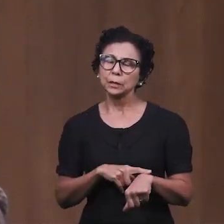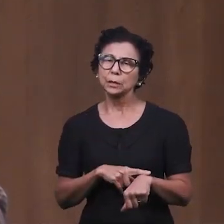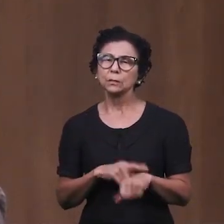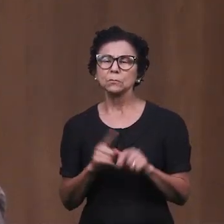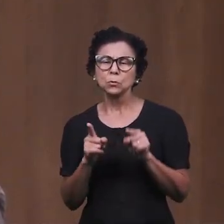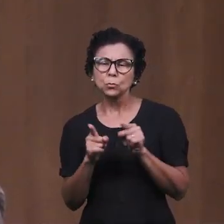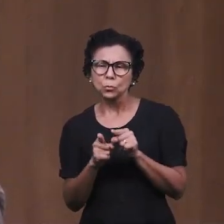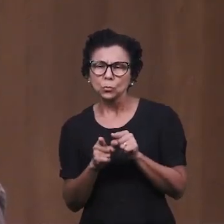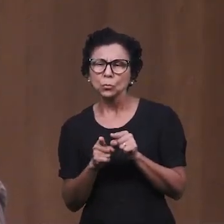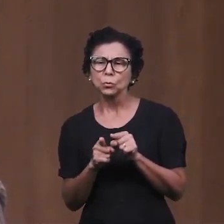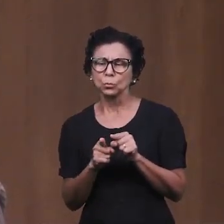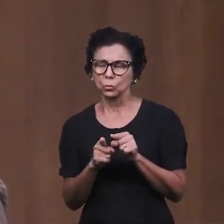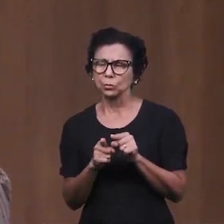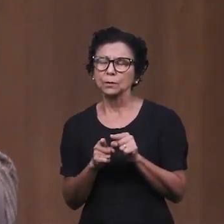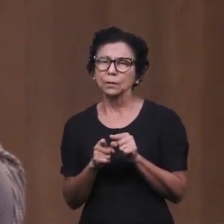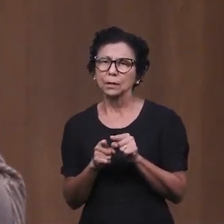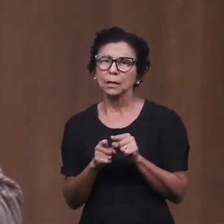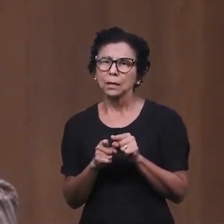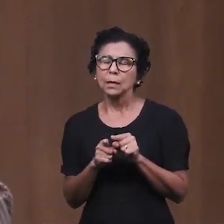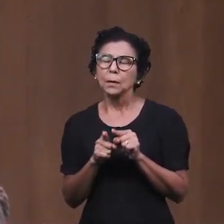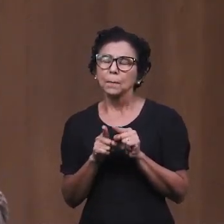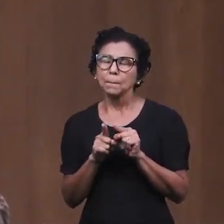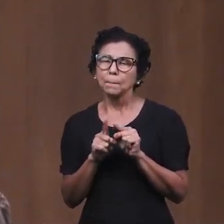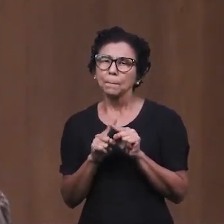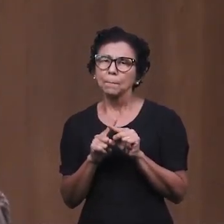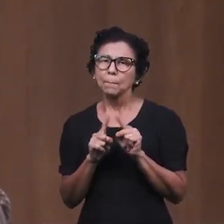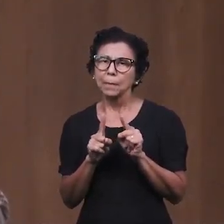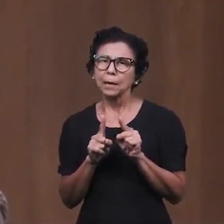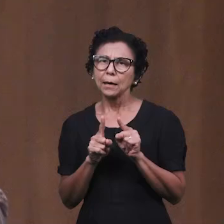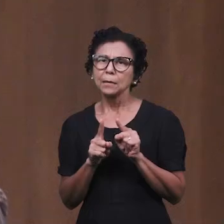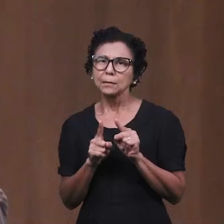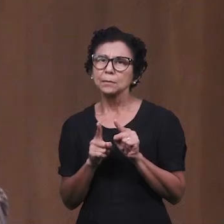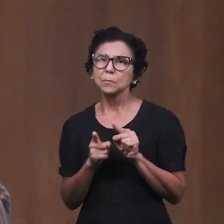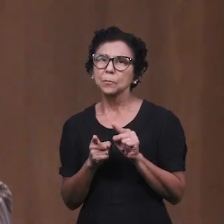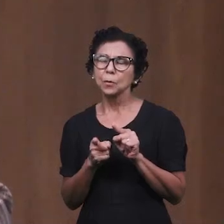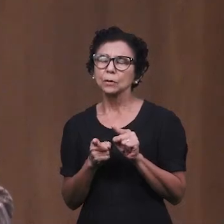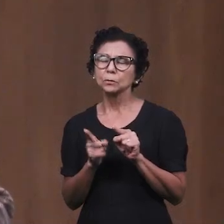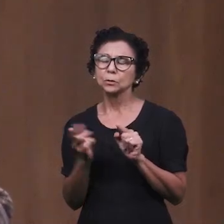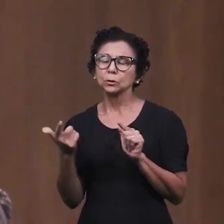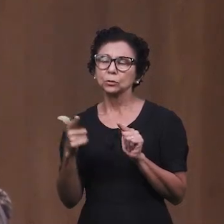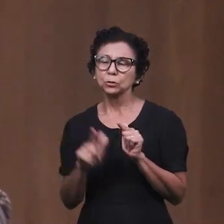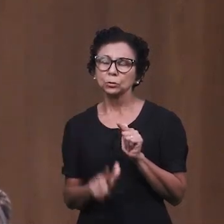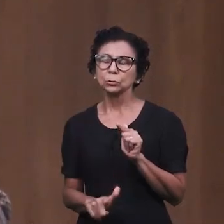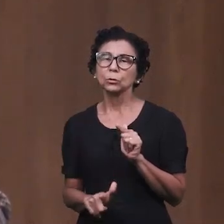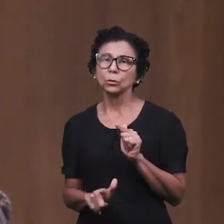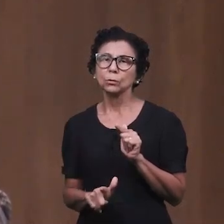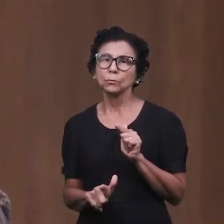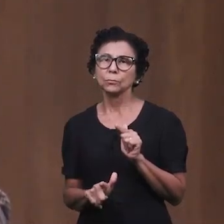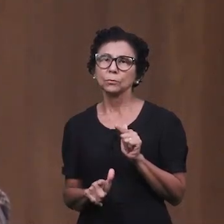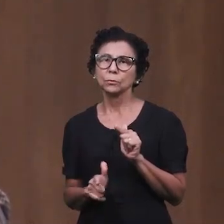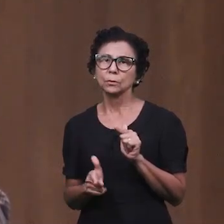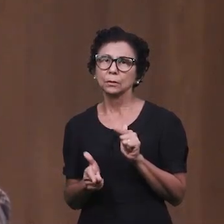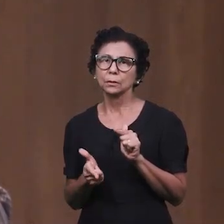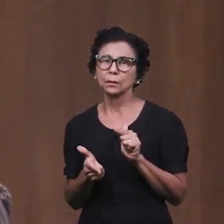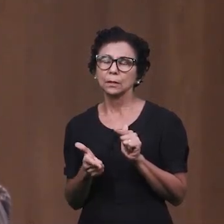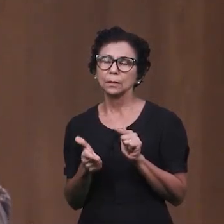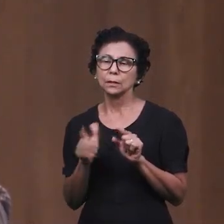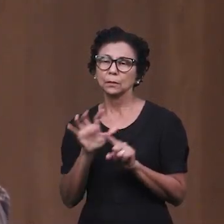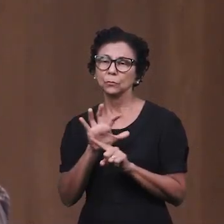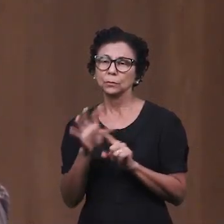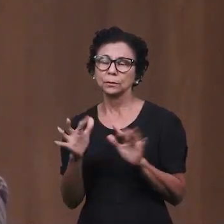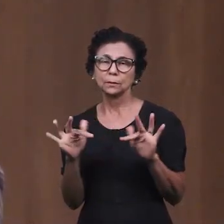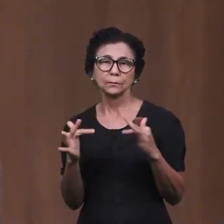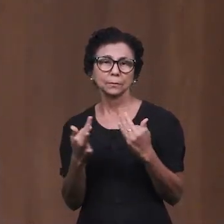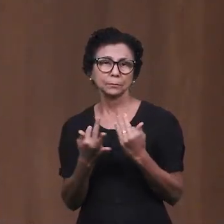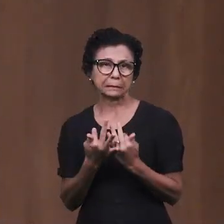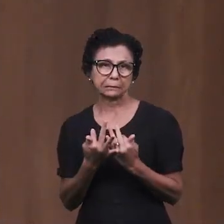que ele pode ser inserido novamente na vida dessa família. O que às vezes o excesso de telas,